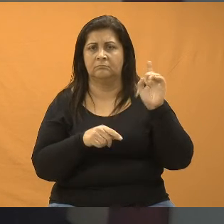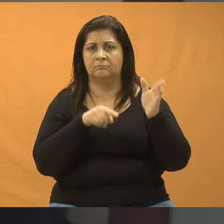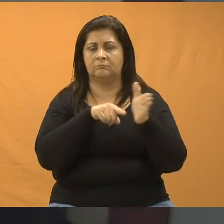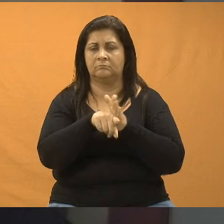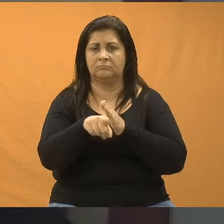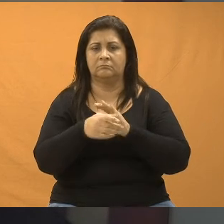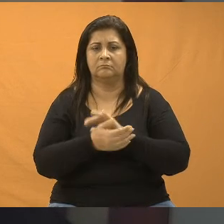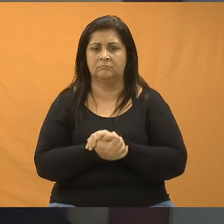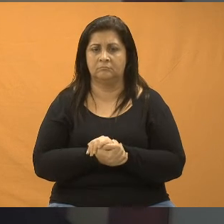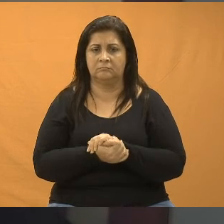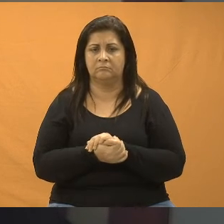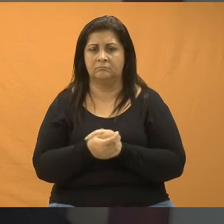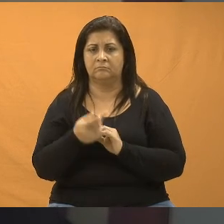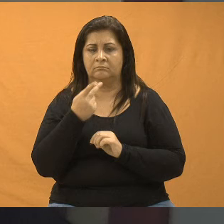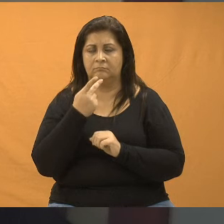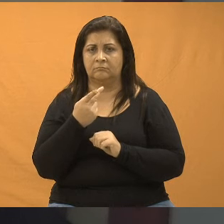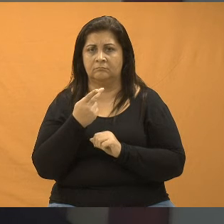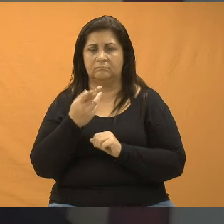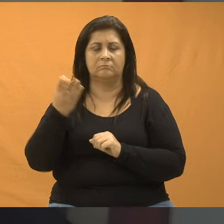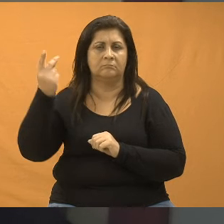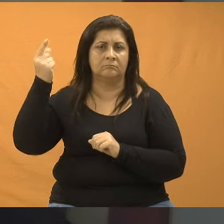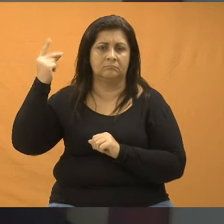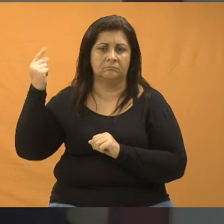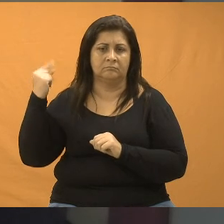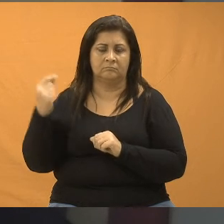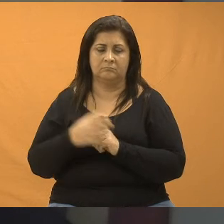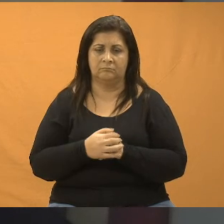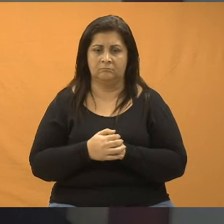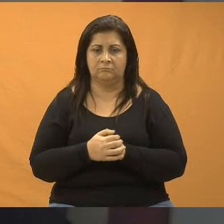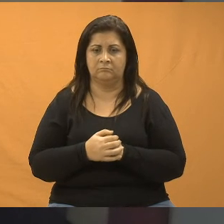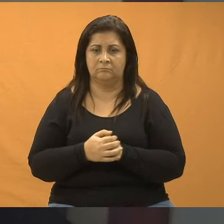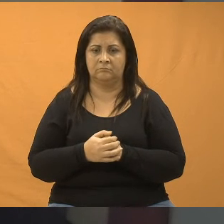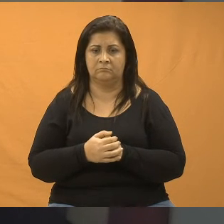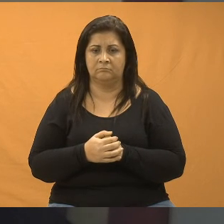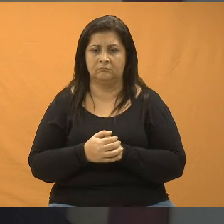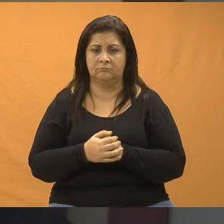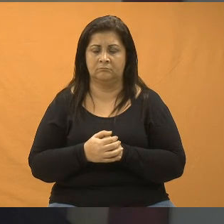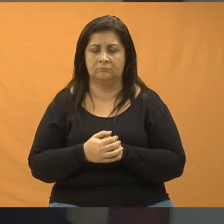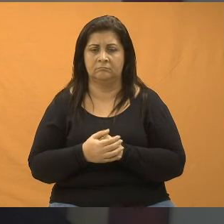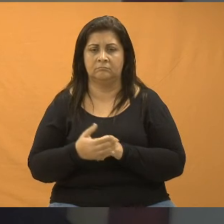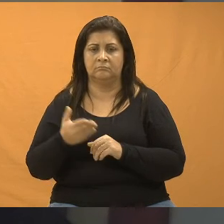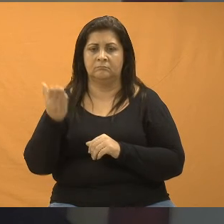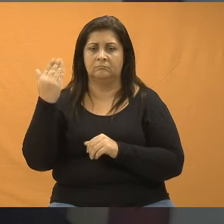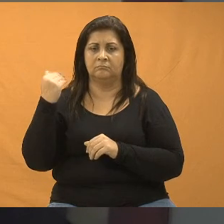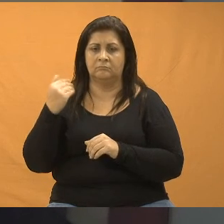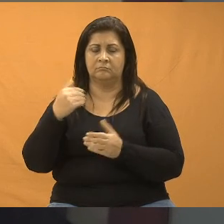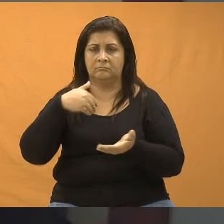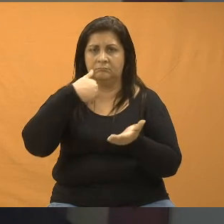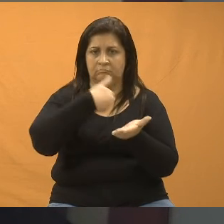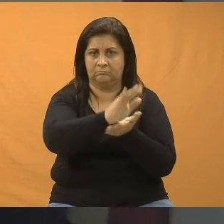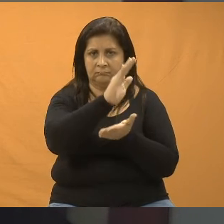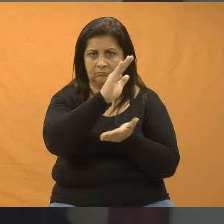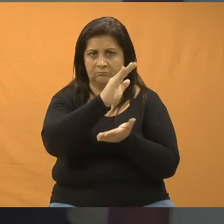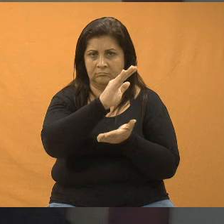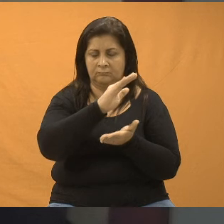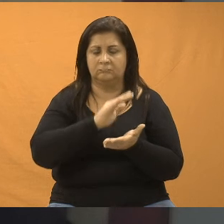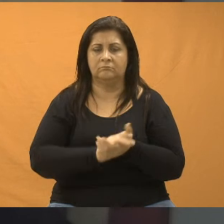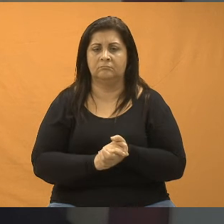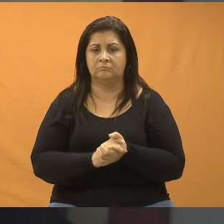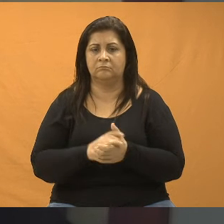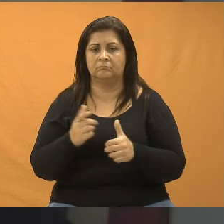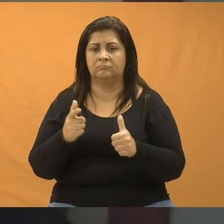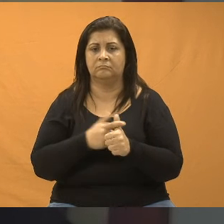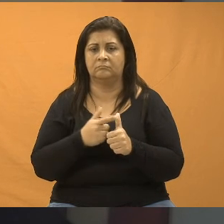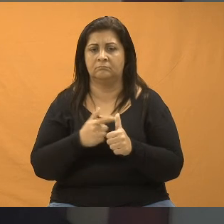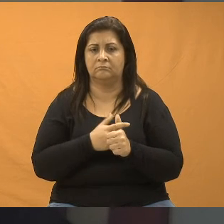ela colocou em termos antigos, que quando eles foram colocados para fora, a dívida era